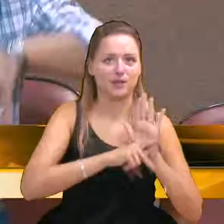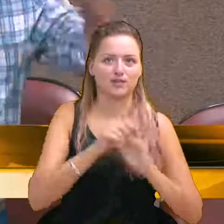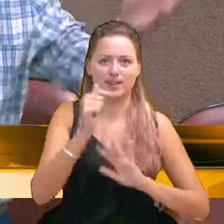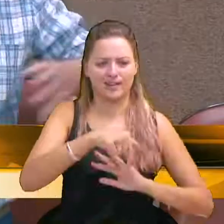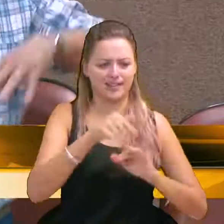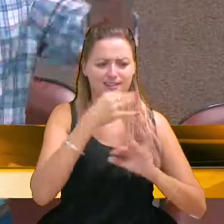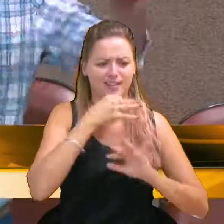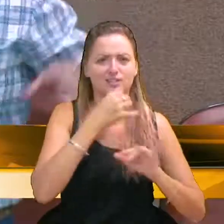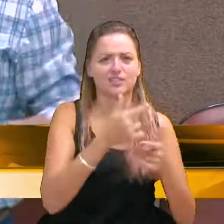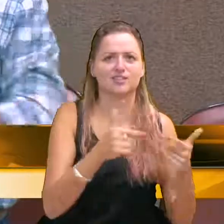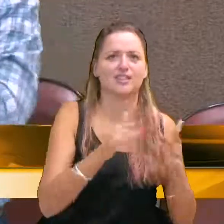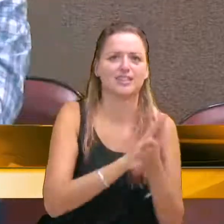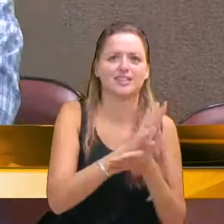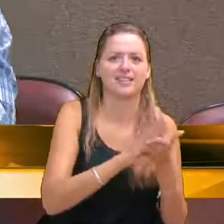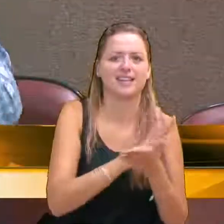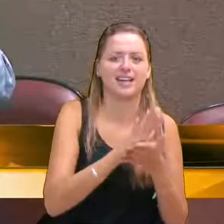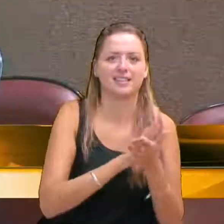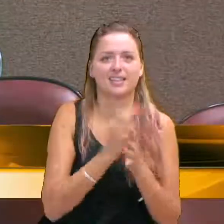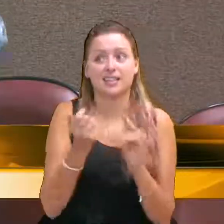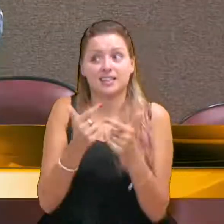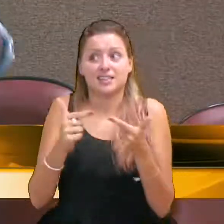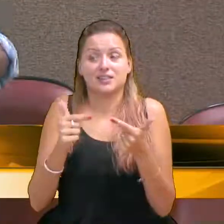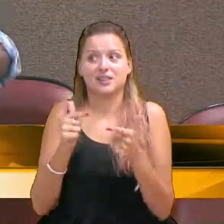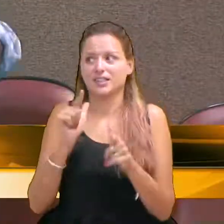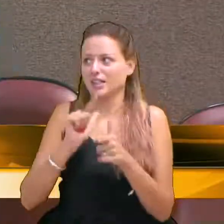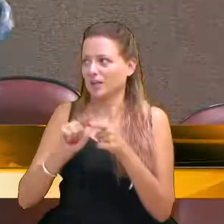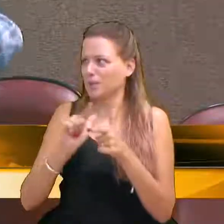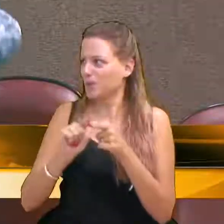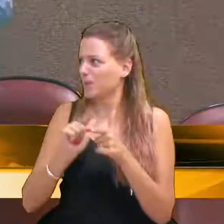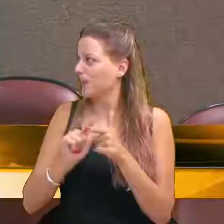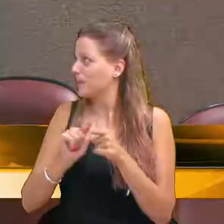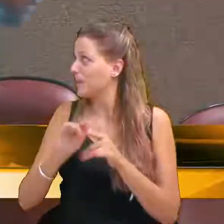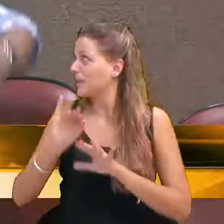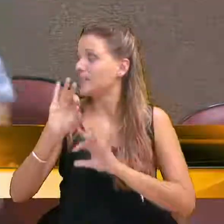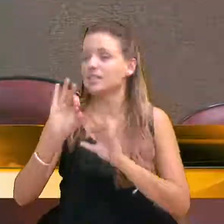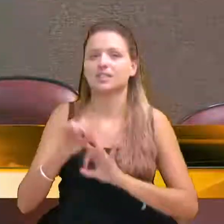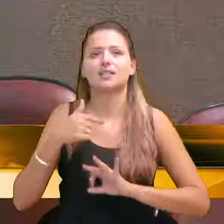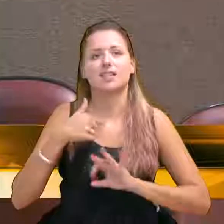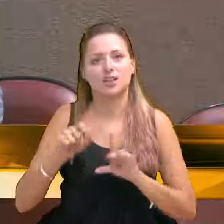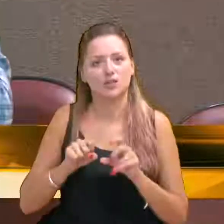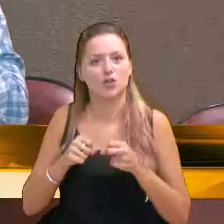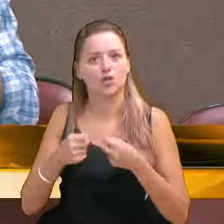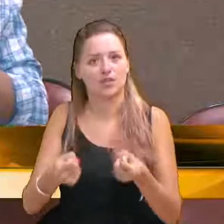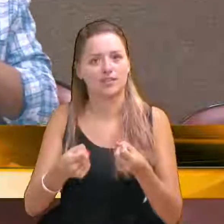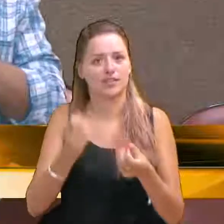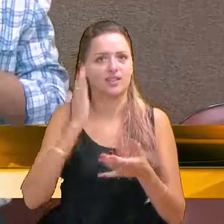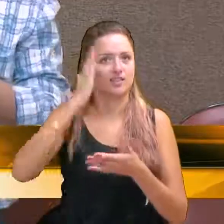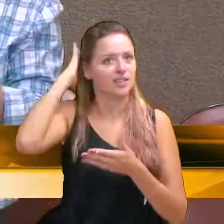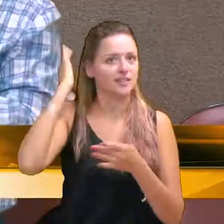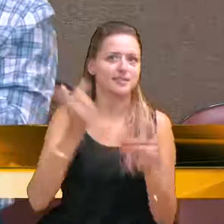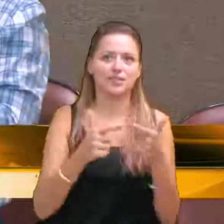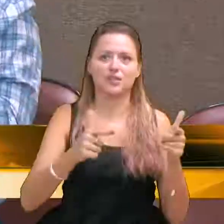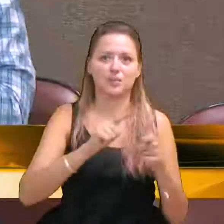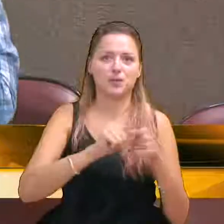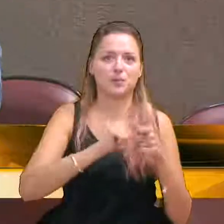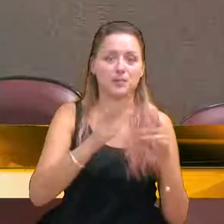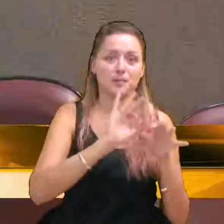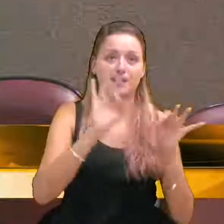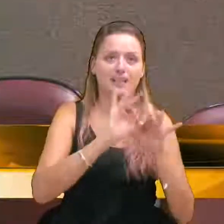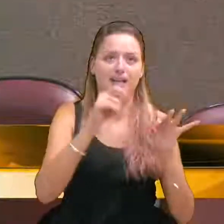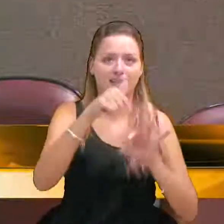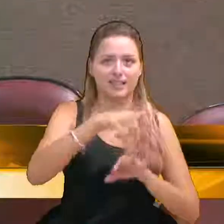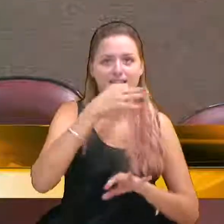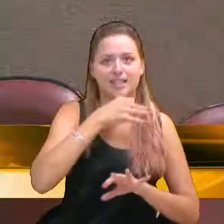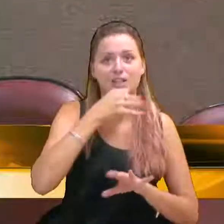terá nada, nós não teremos esse problema, vereador Renato. Com certeza defenderei o prefeito. Não teremos nenhum problema aqui em Caxias, porque